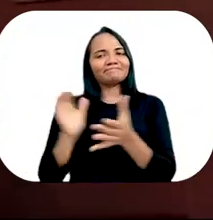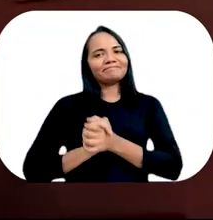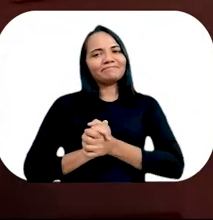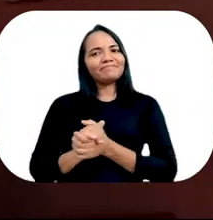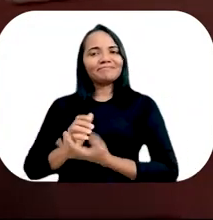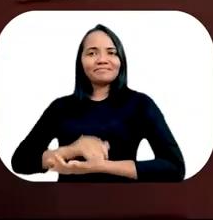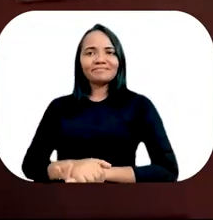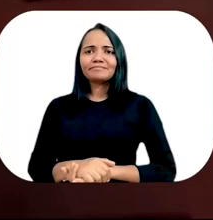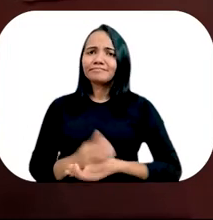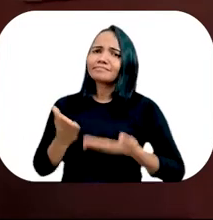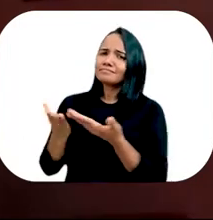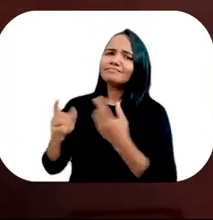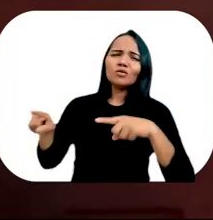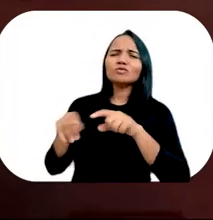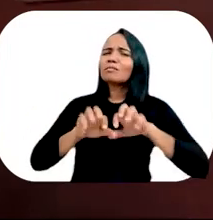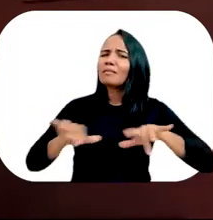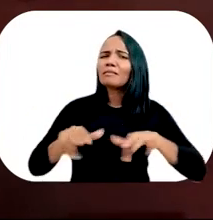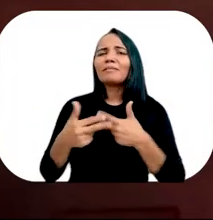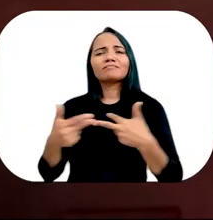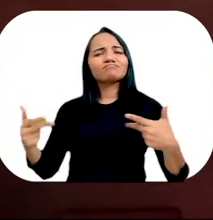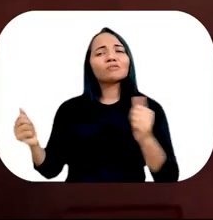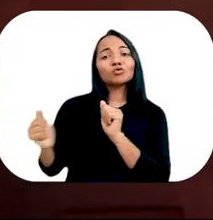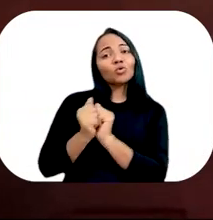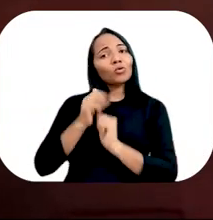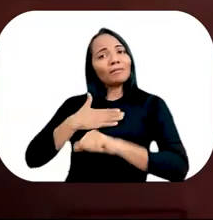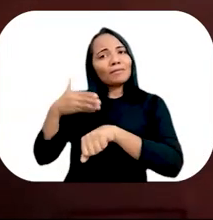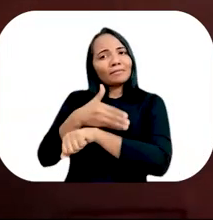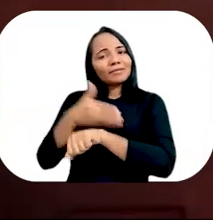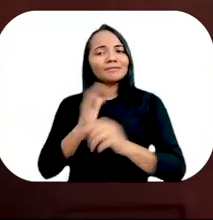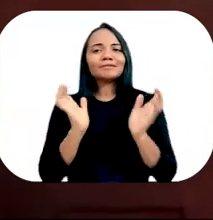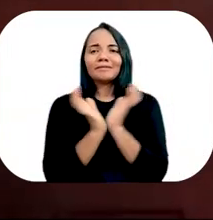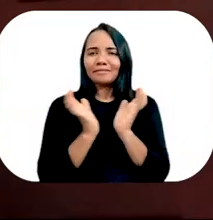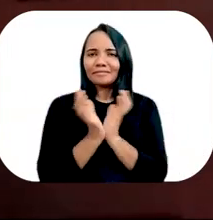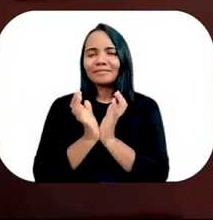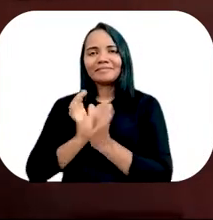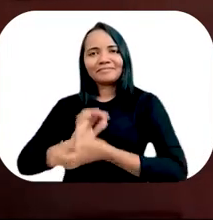que é um multi-instrumentista, né? Toca comigo, na minha banda.